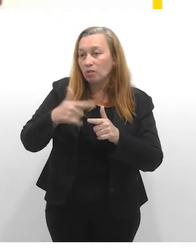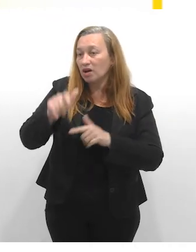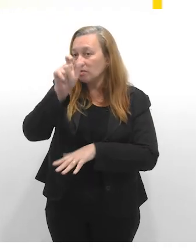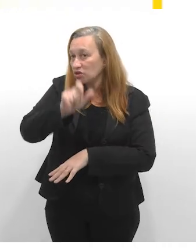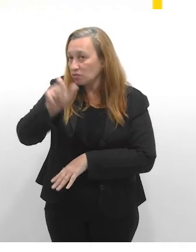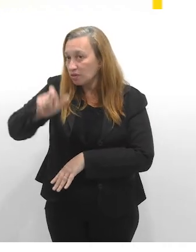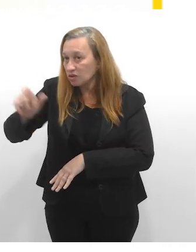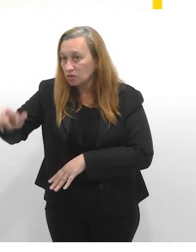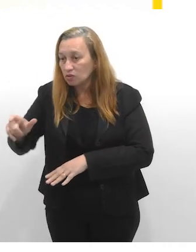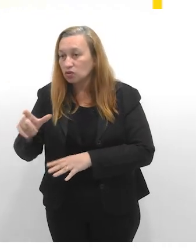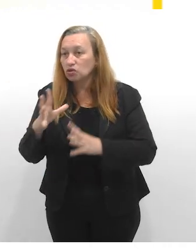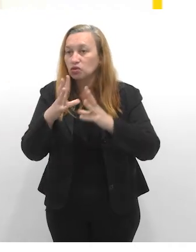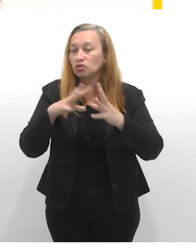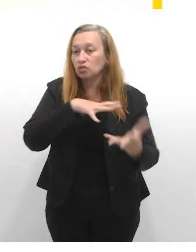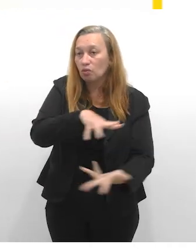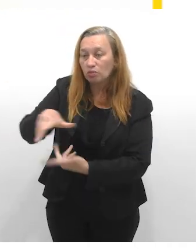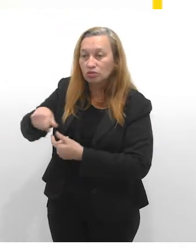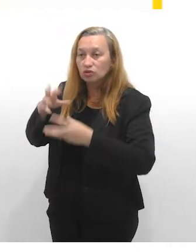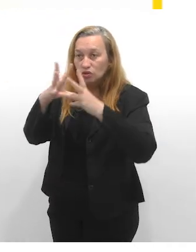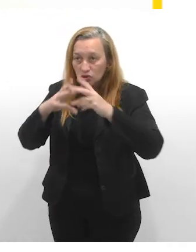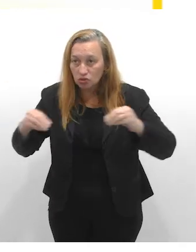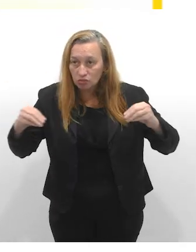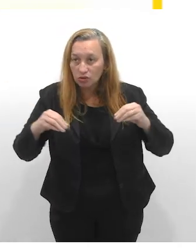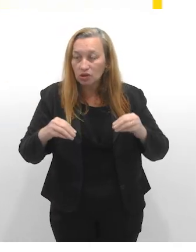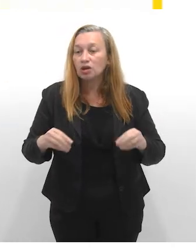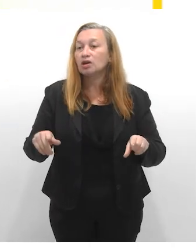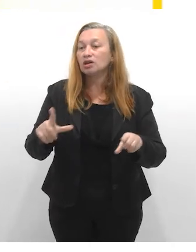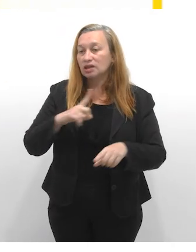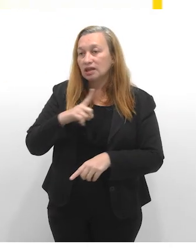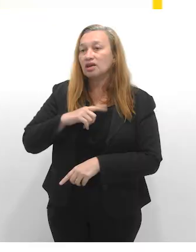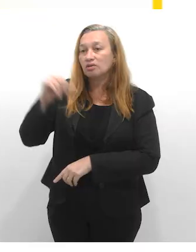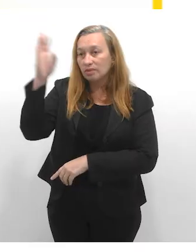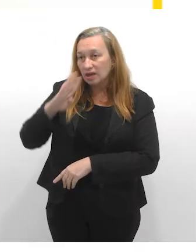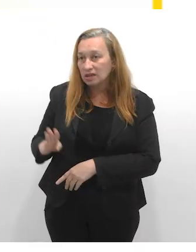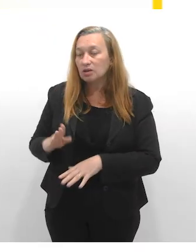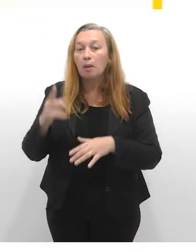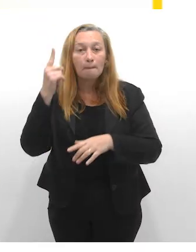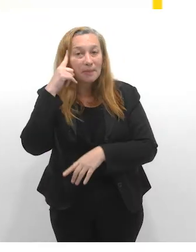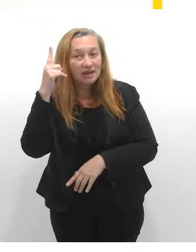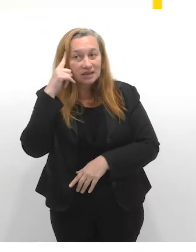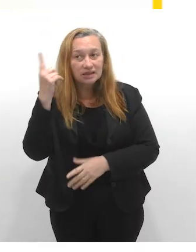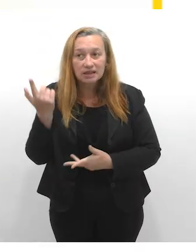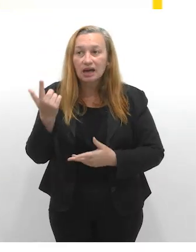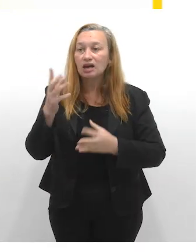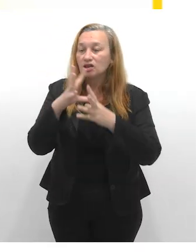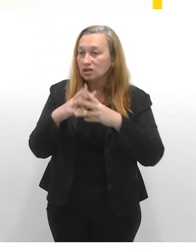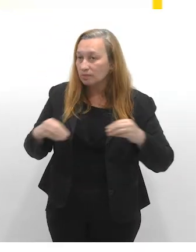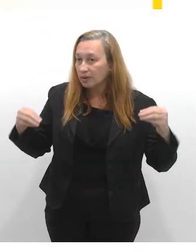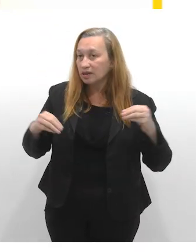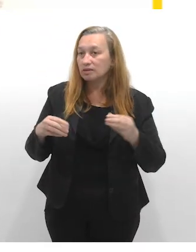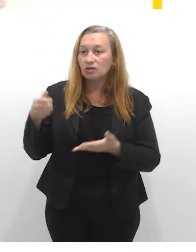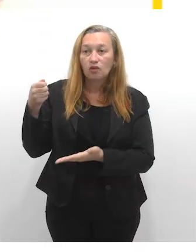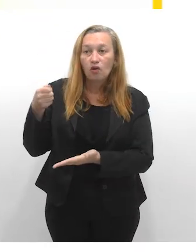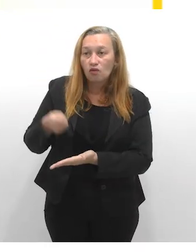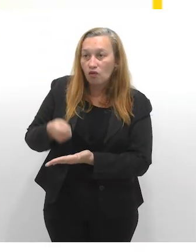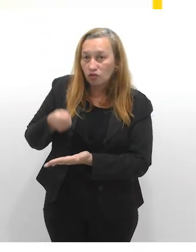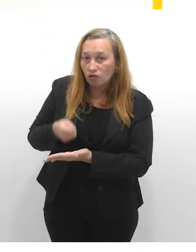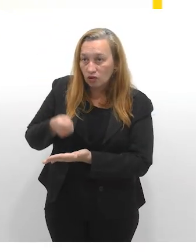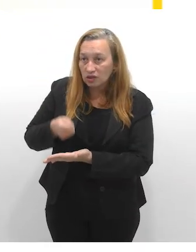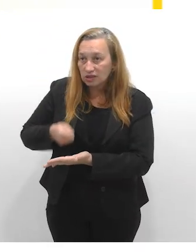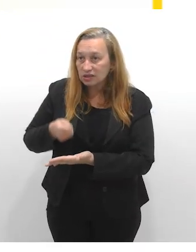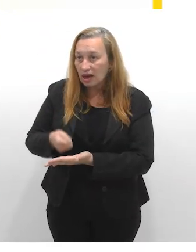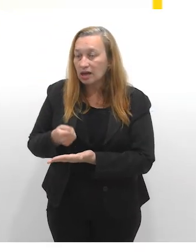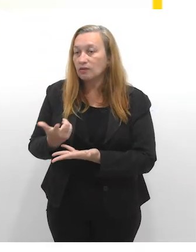mundo e o Brasil também os tem, né? Em alguma medida, se a gente pensar que a condição de desaparecimento